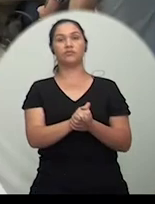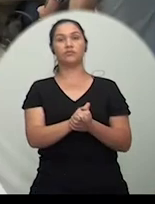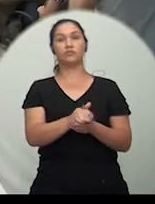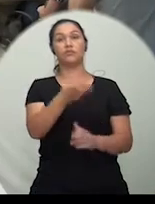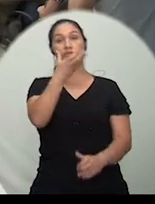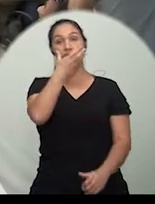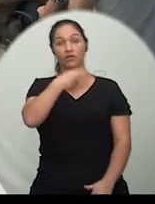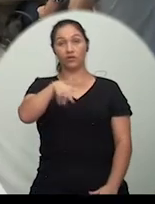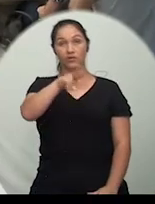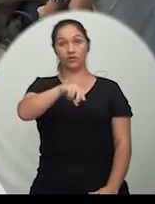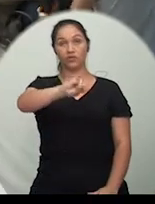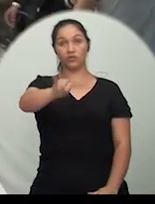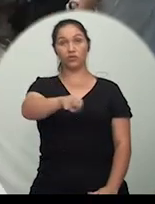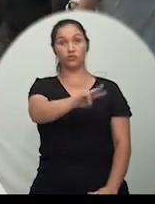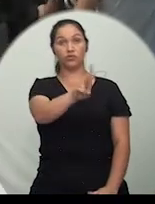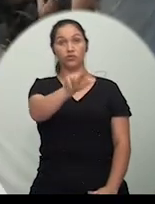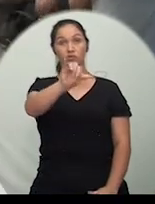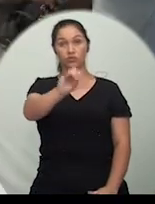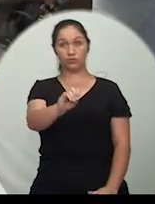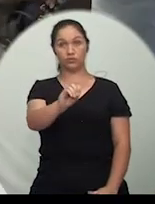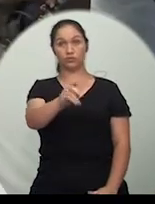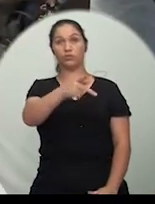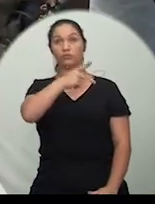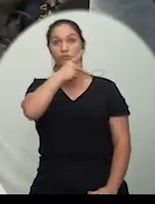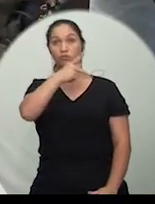Vereador Júlio César Kaminski, PSDB.